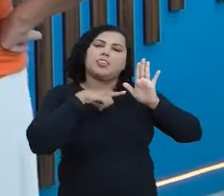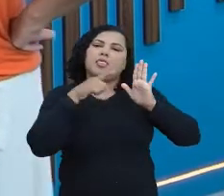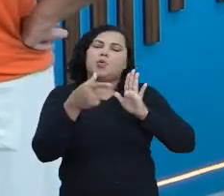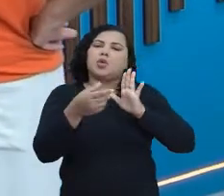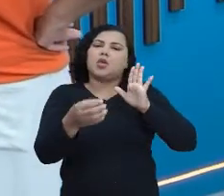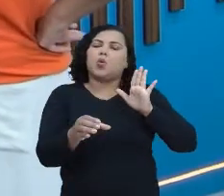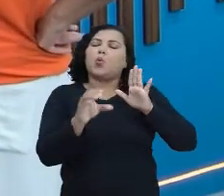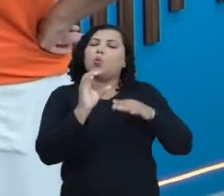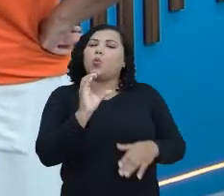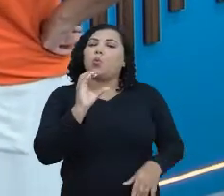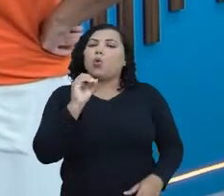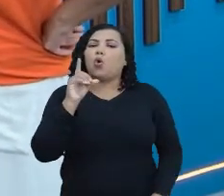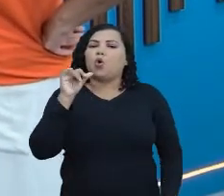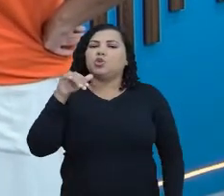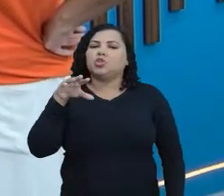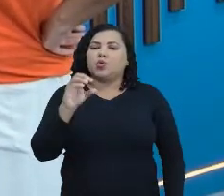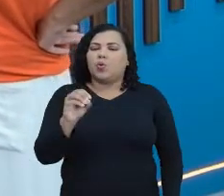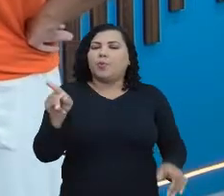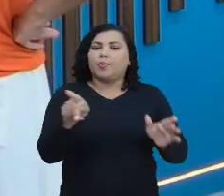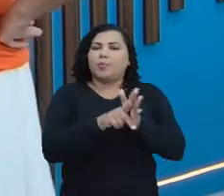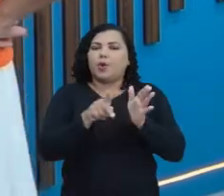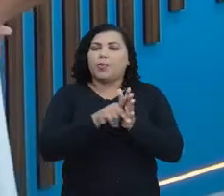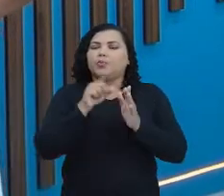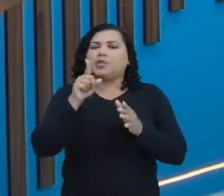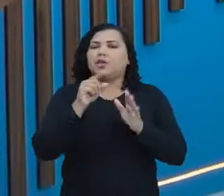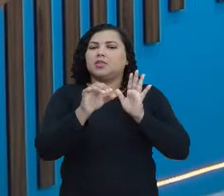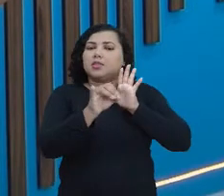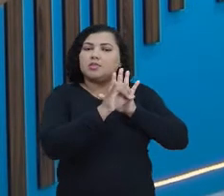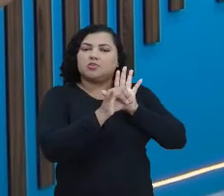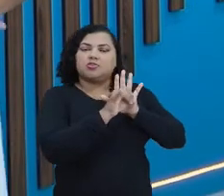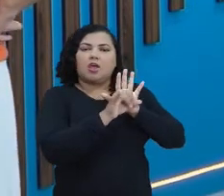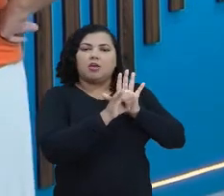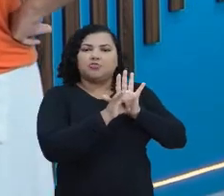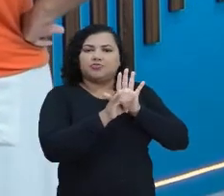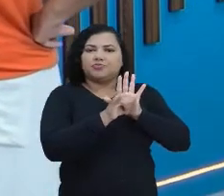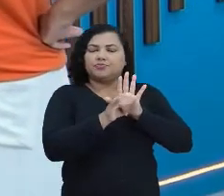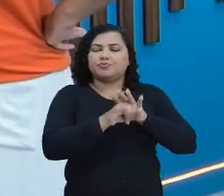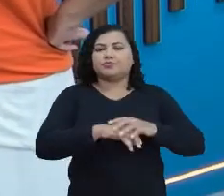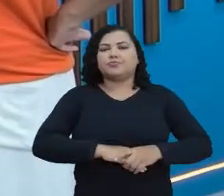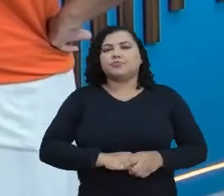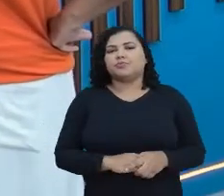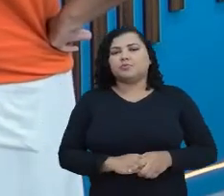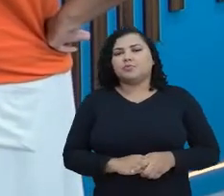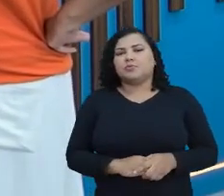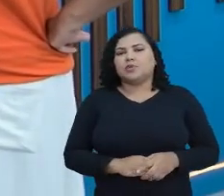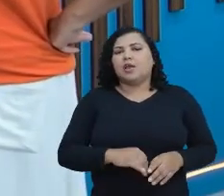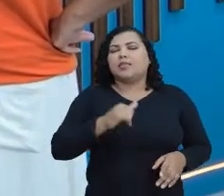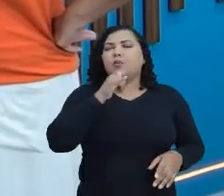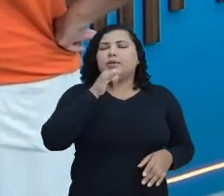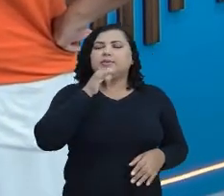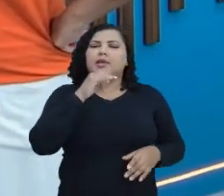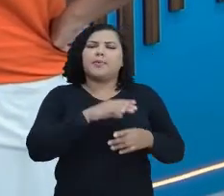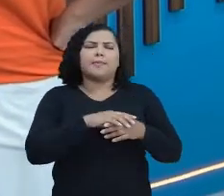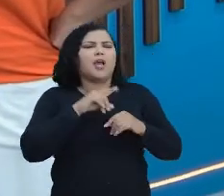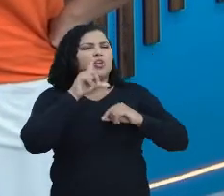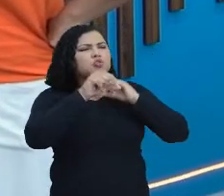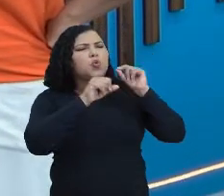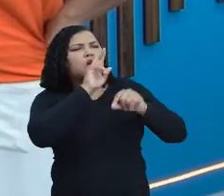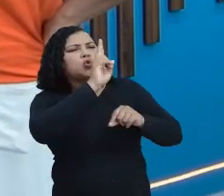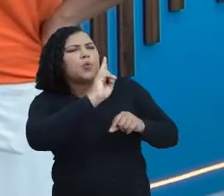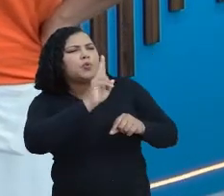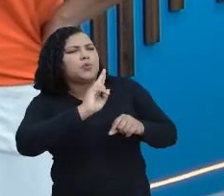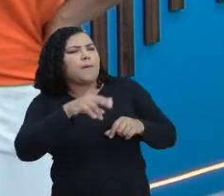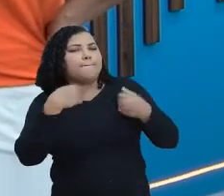e titulada UIN. Para adicionar os nomes na lista de contato de bate-papo, era